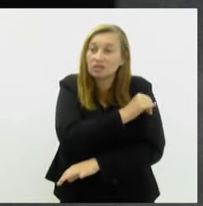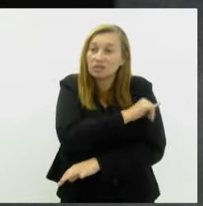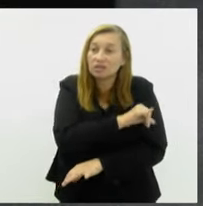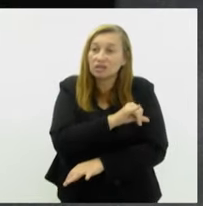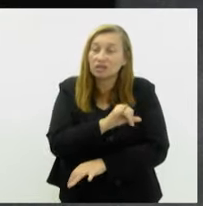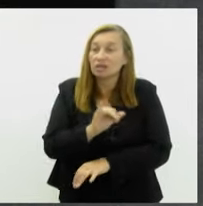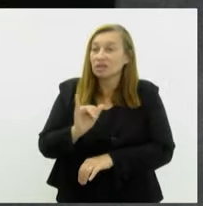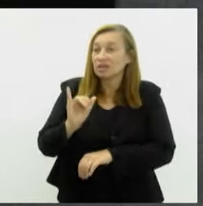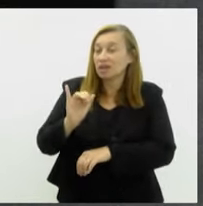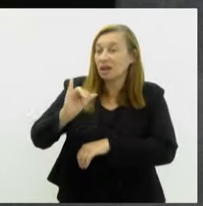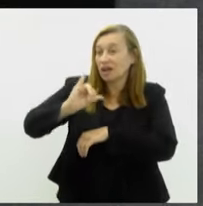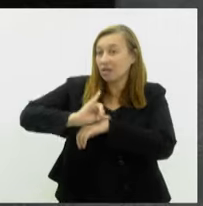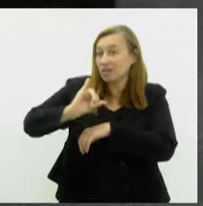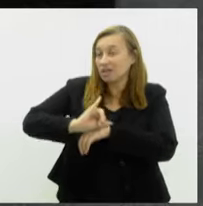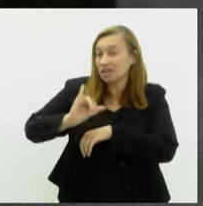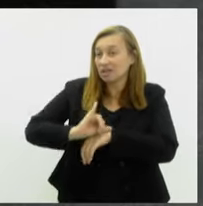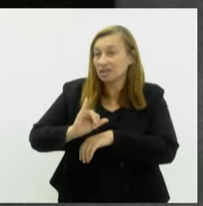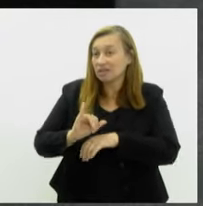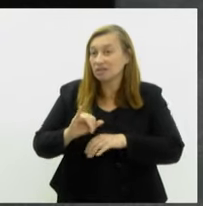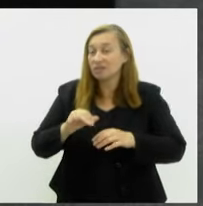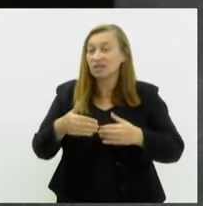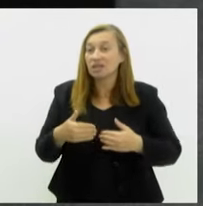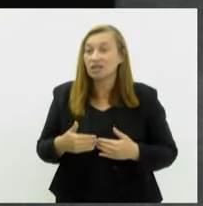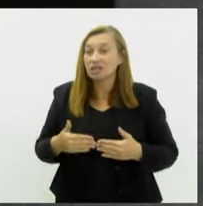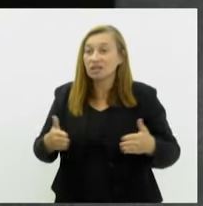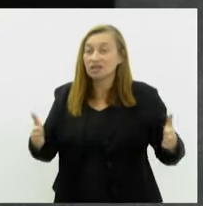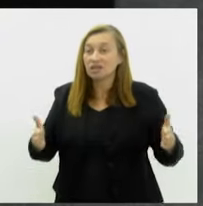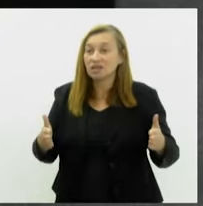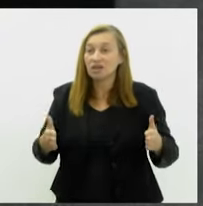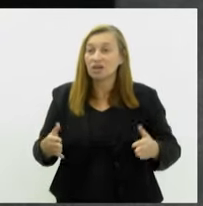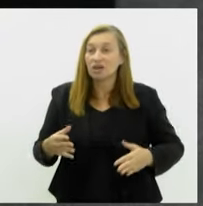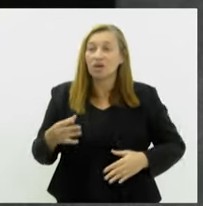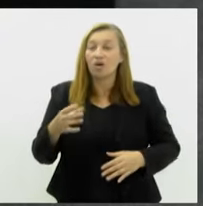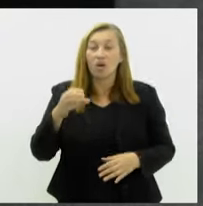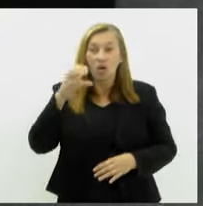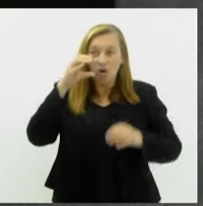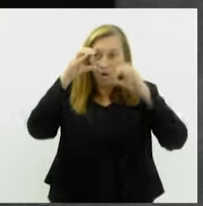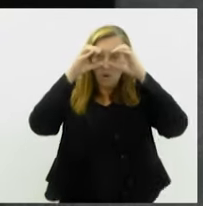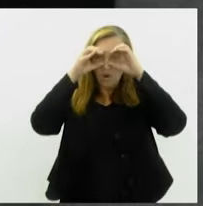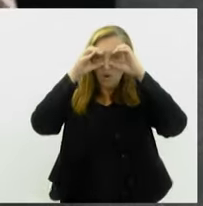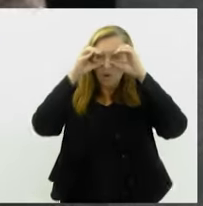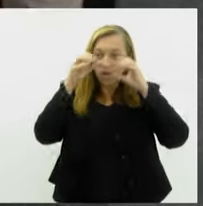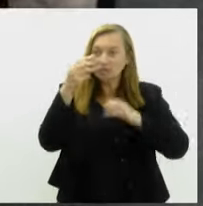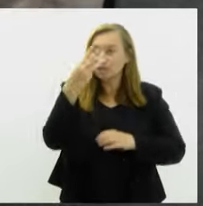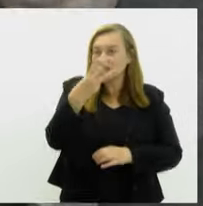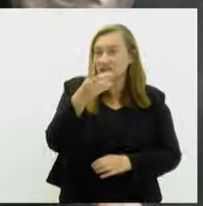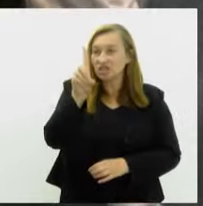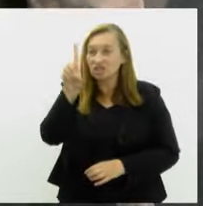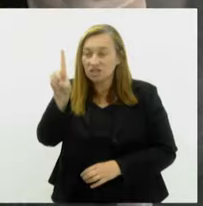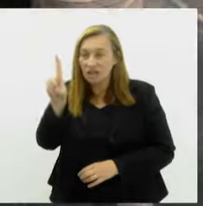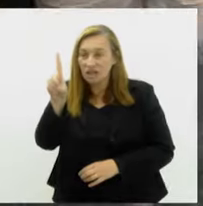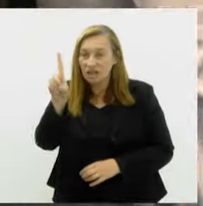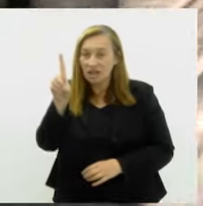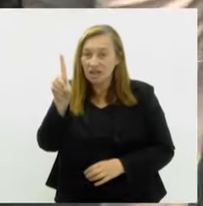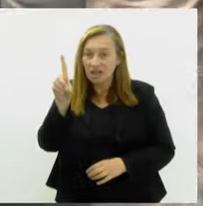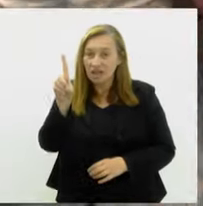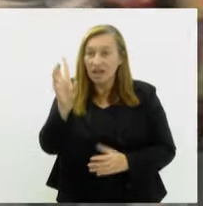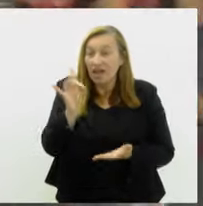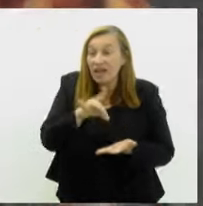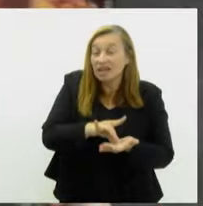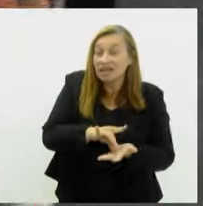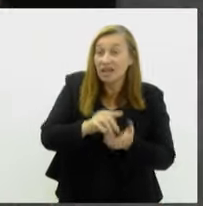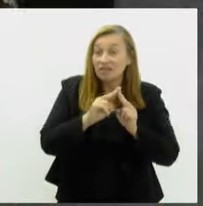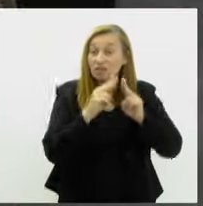capital, estava fazendo inauguração de óculos 3D, de realidade virtual. Quer dizer, a gente tem criança deixando